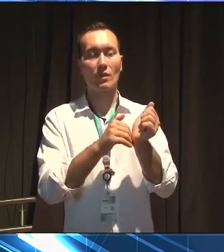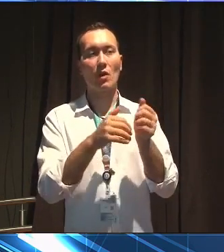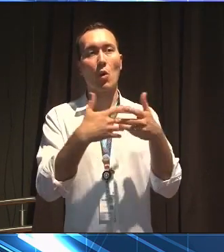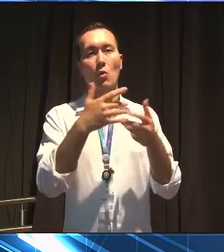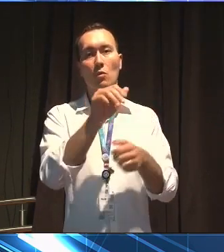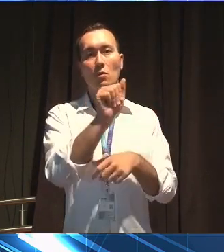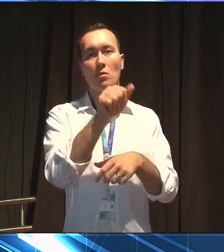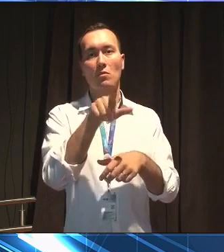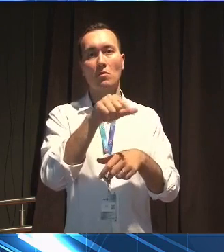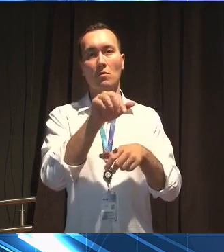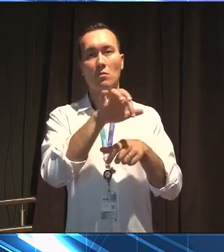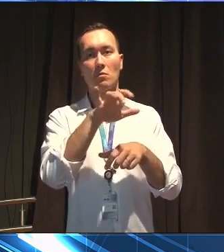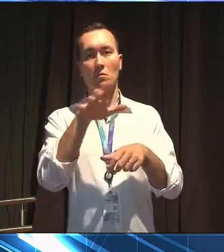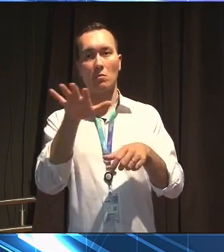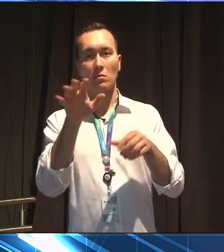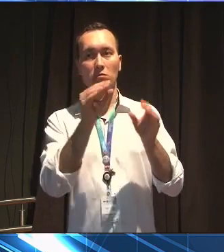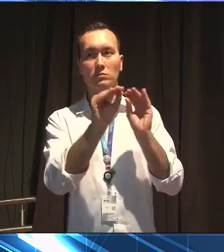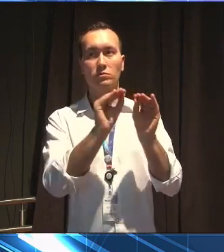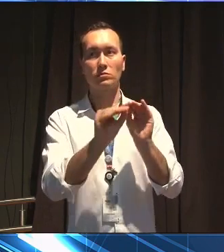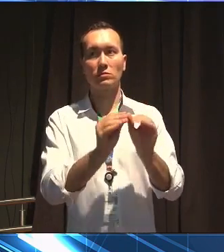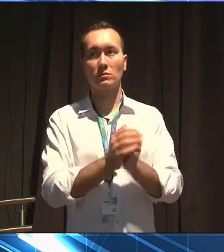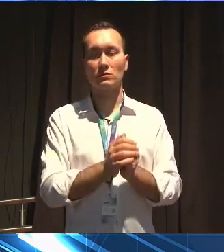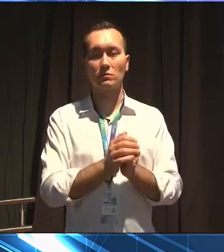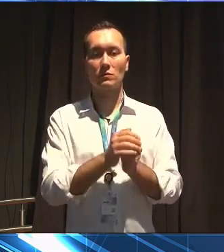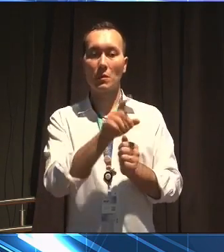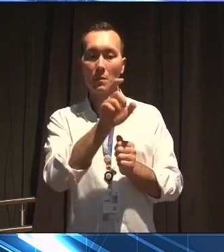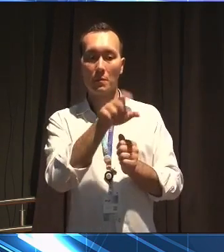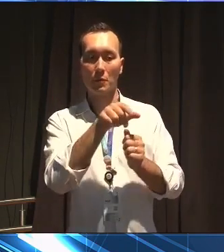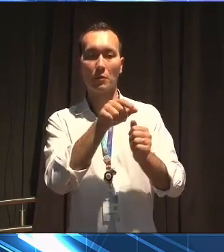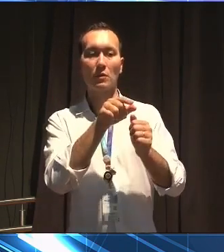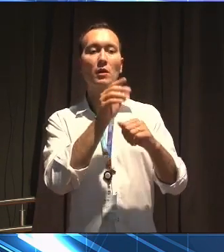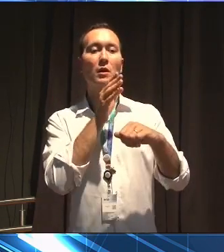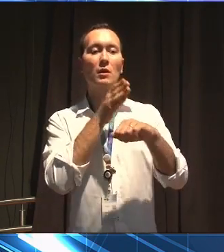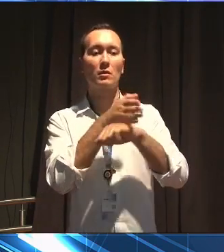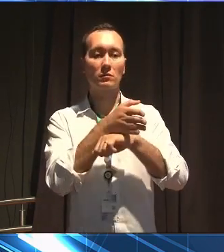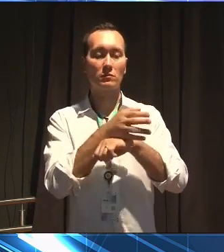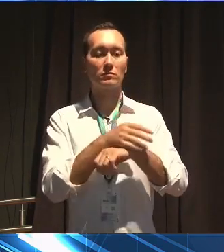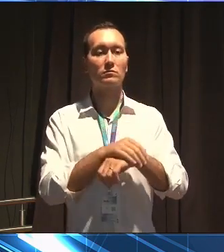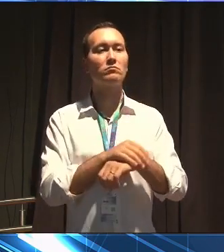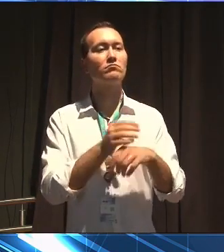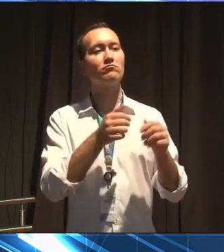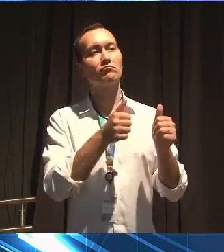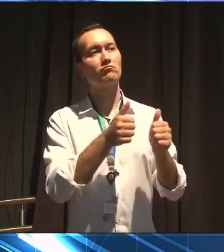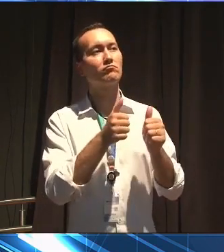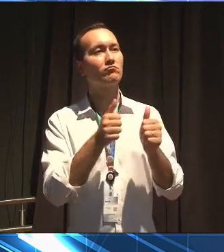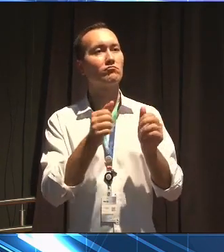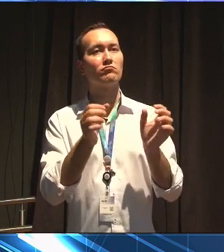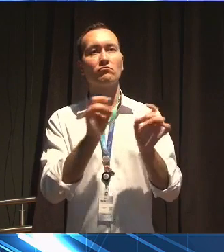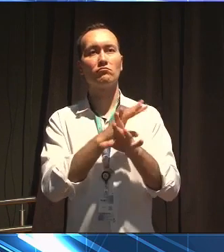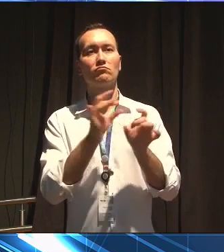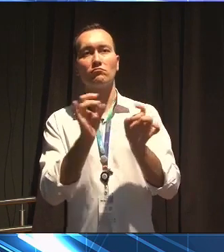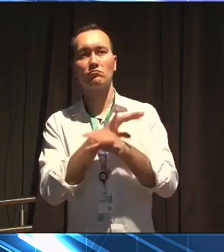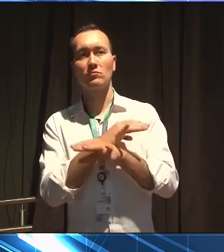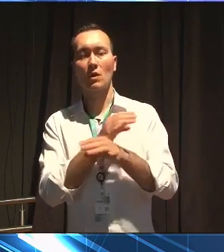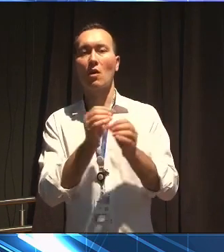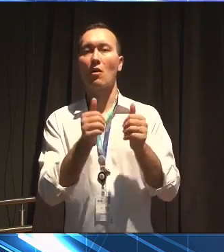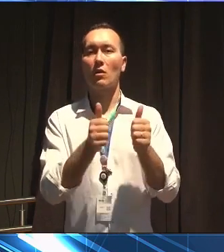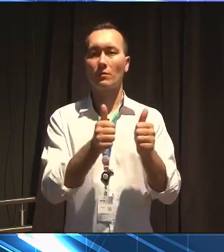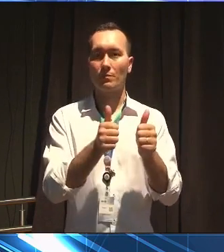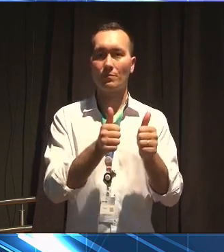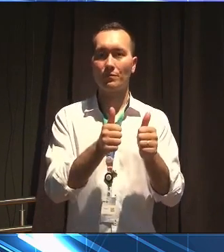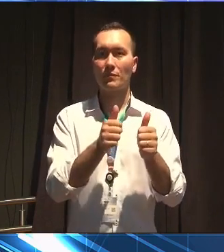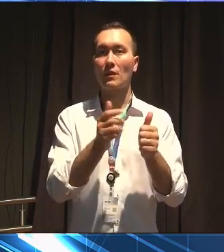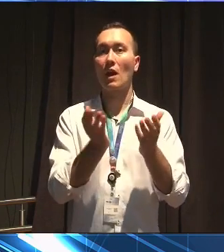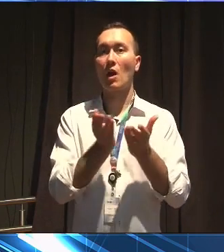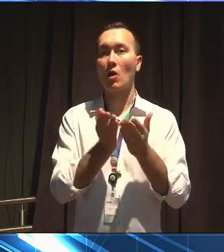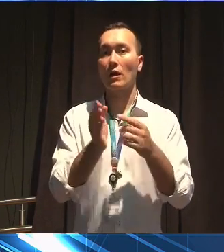em entrar. Vai rolar um processo lá atrás de validação de usuário e senha. Tudo estando correto, o back-end devolve para o